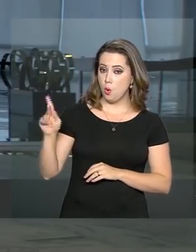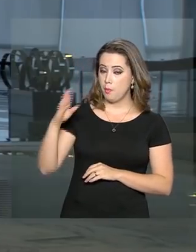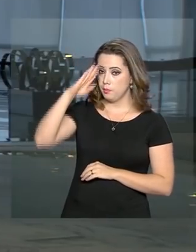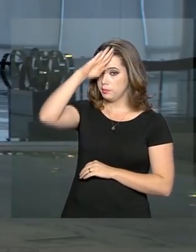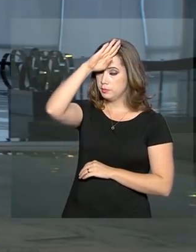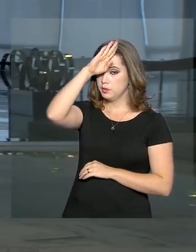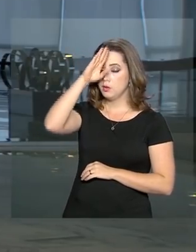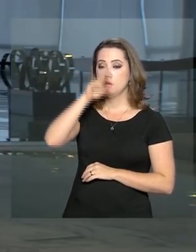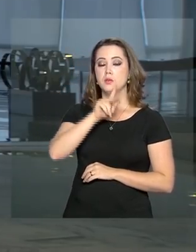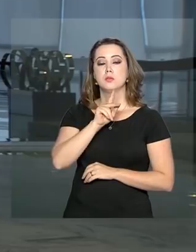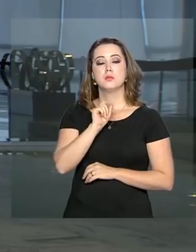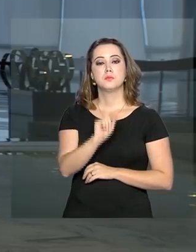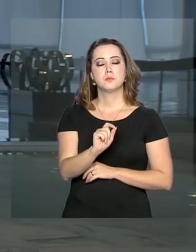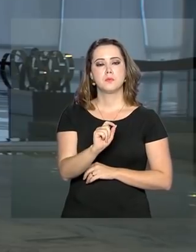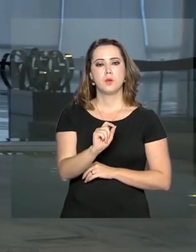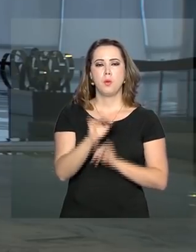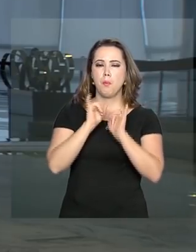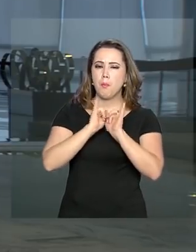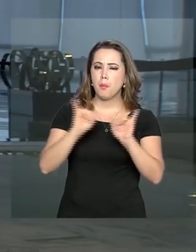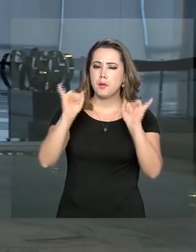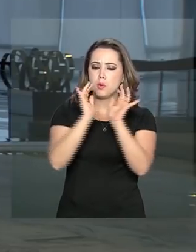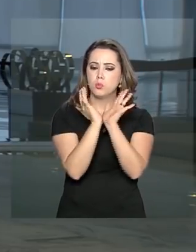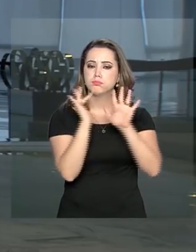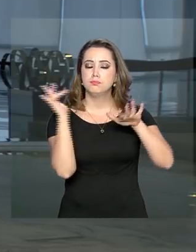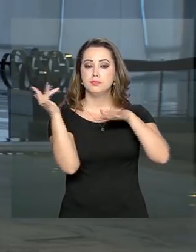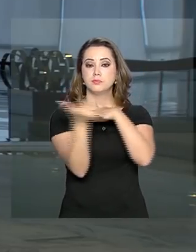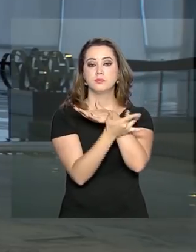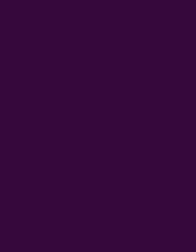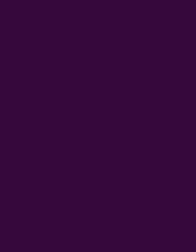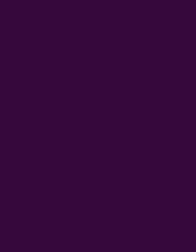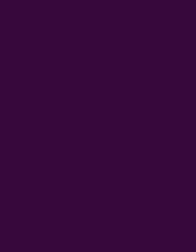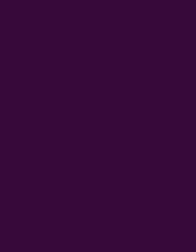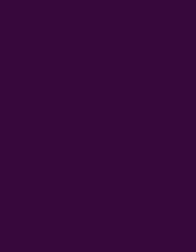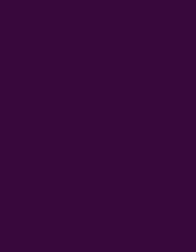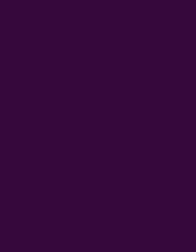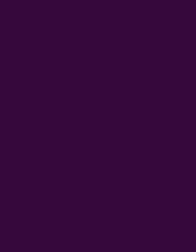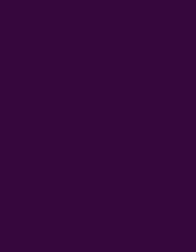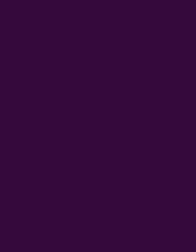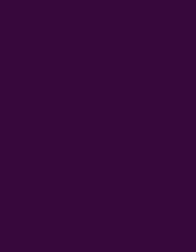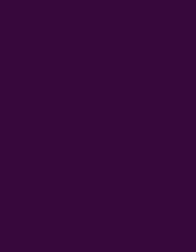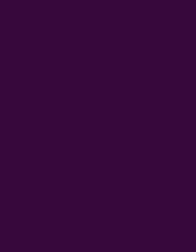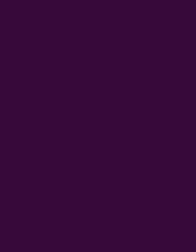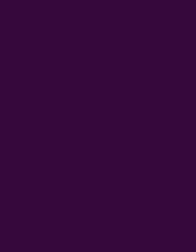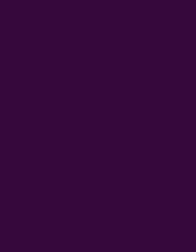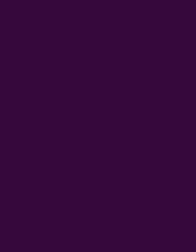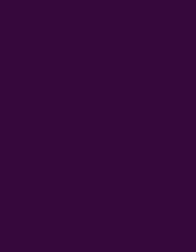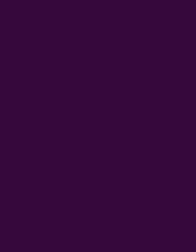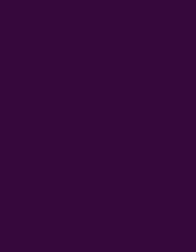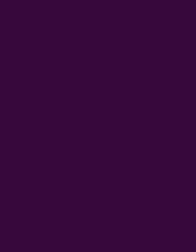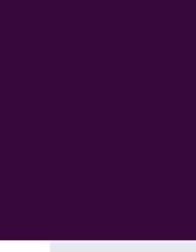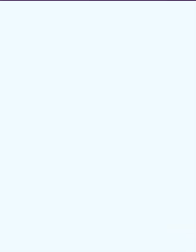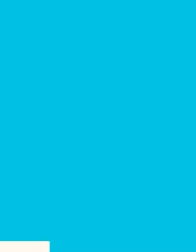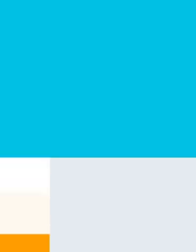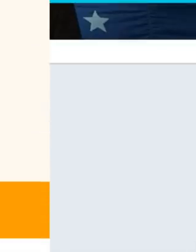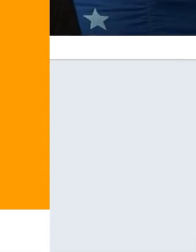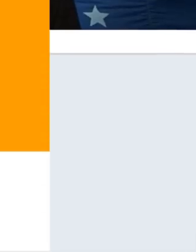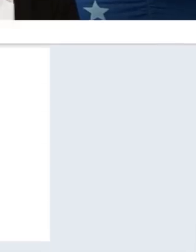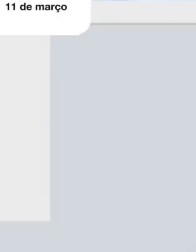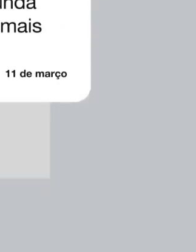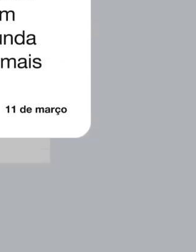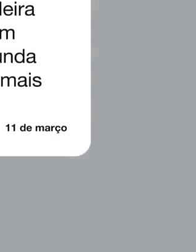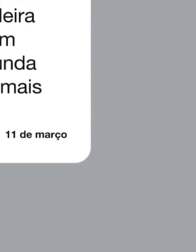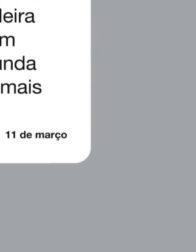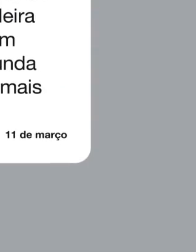da República, Jair Bolsonaro, publicou em suas redes sociais o aumento da aviação agrícola no Brasil. Segundo o presidente,